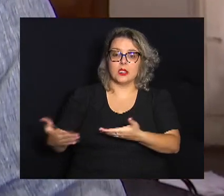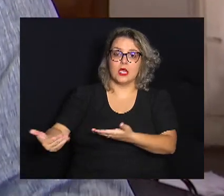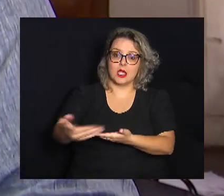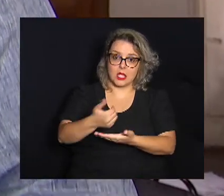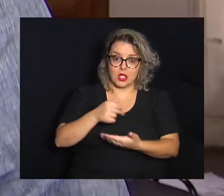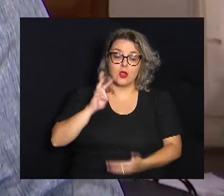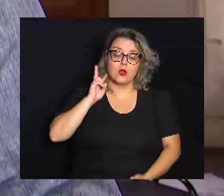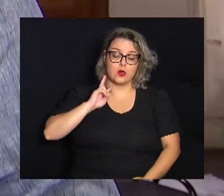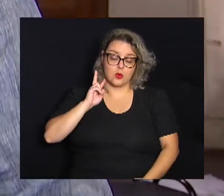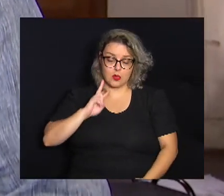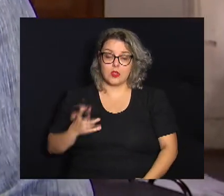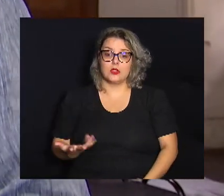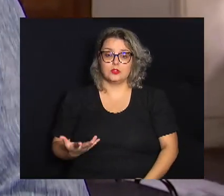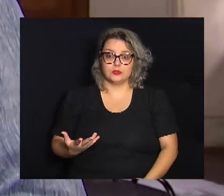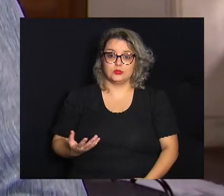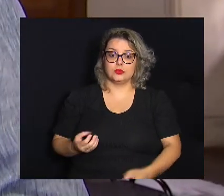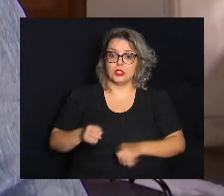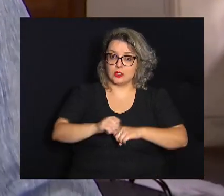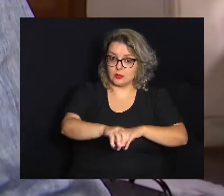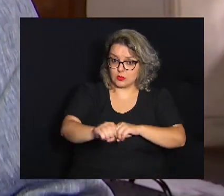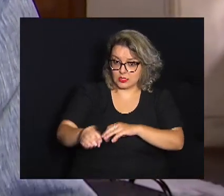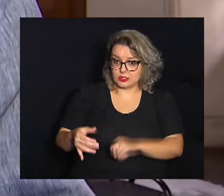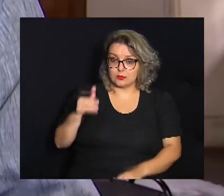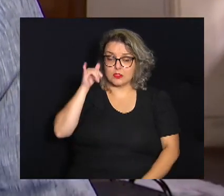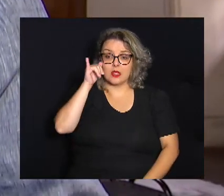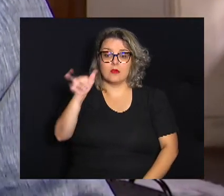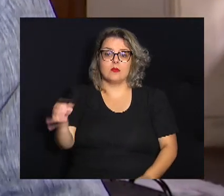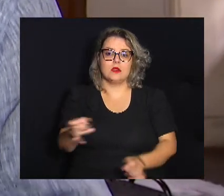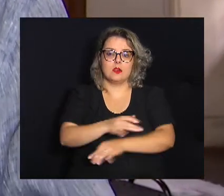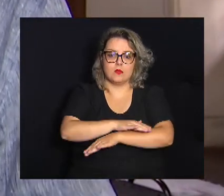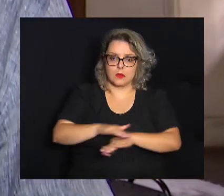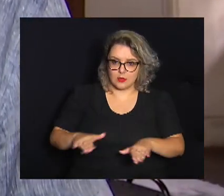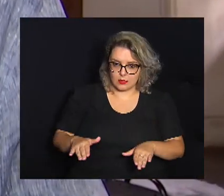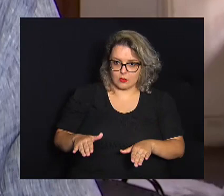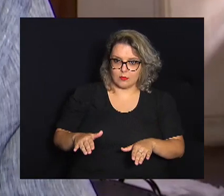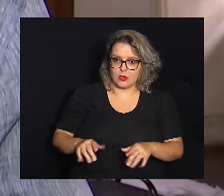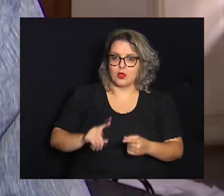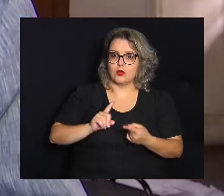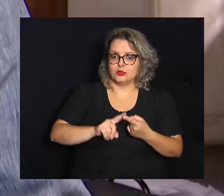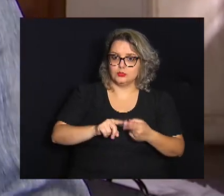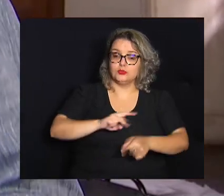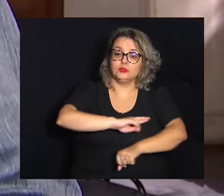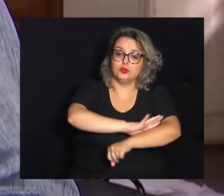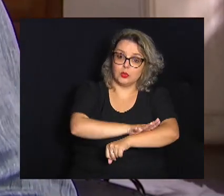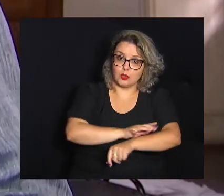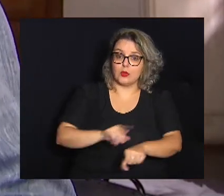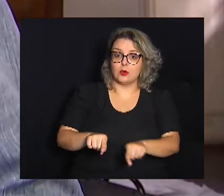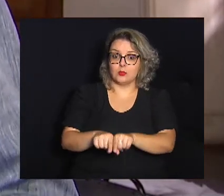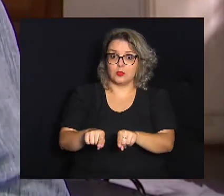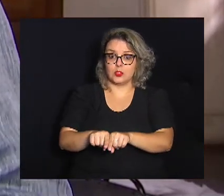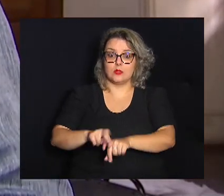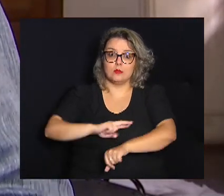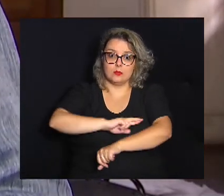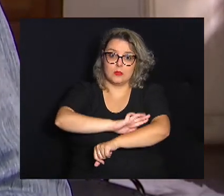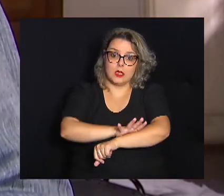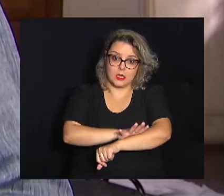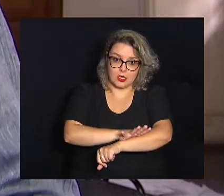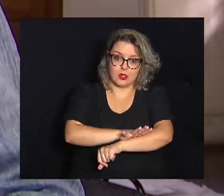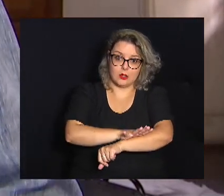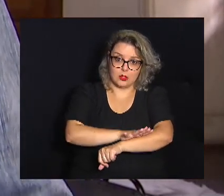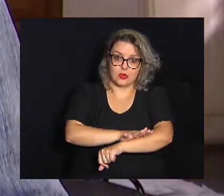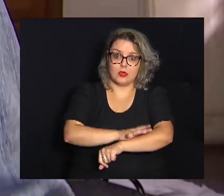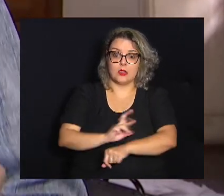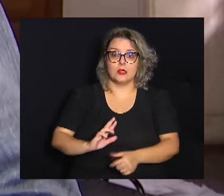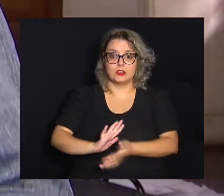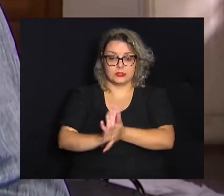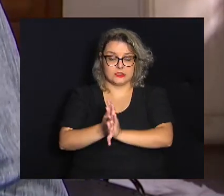vítimas, né, e dá a formação e a prevenção tanto do racismo, como do racismo, nós falamos de discriminação religiosa,